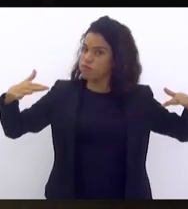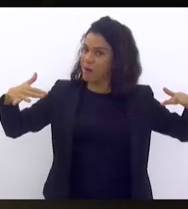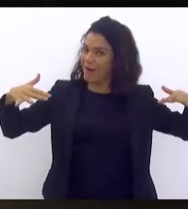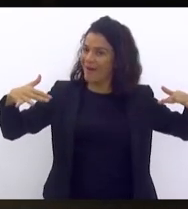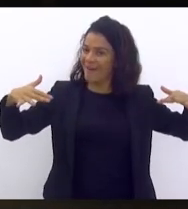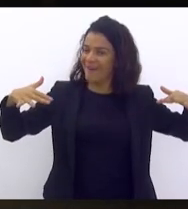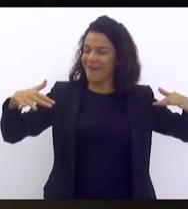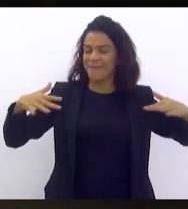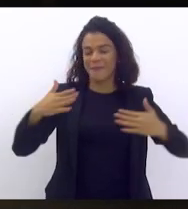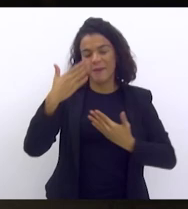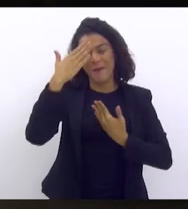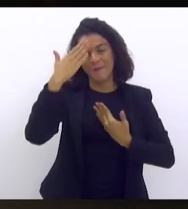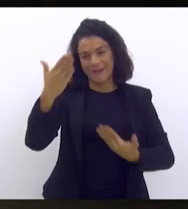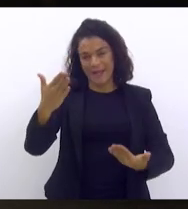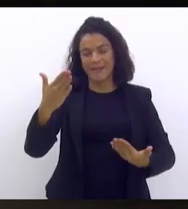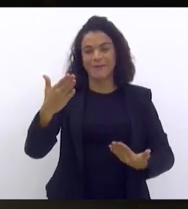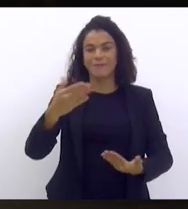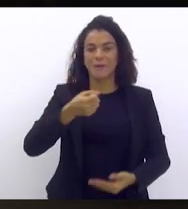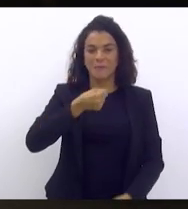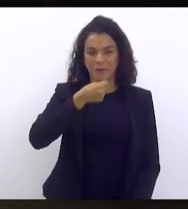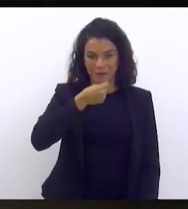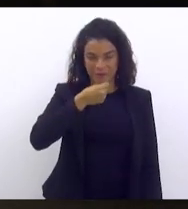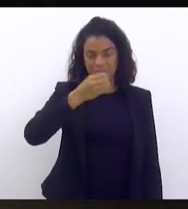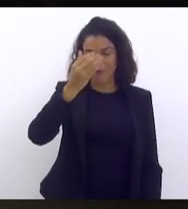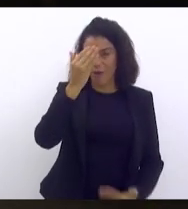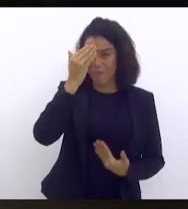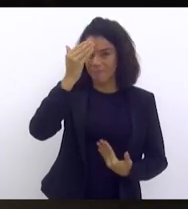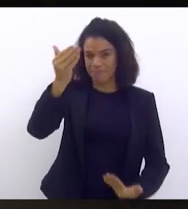O meu muito obrigado pelo microfone, o meu muito